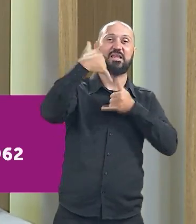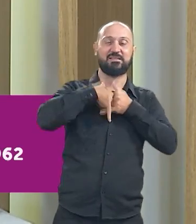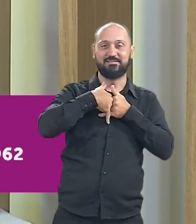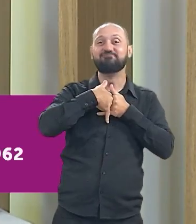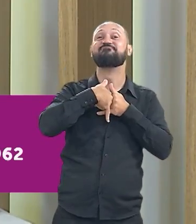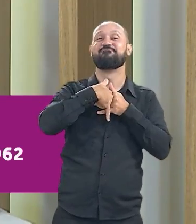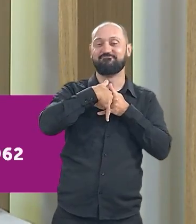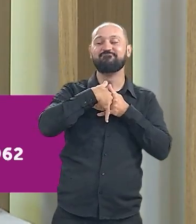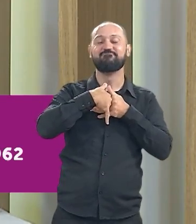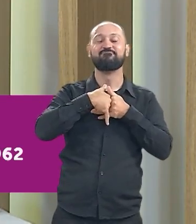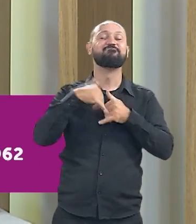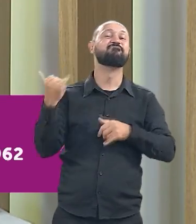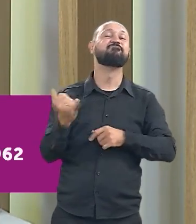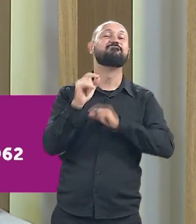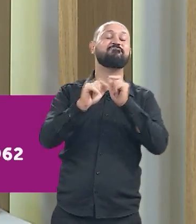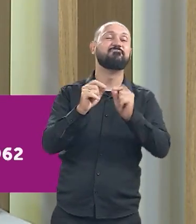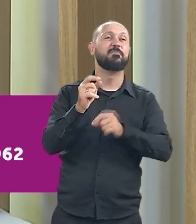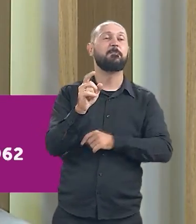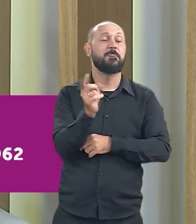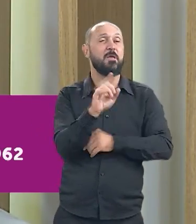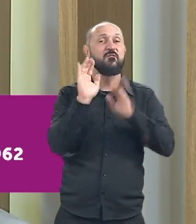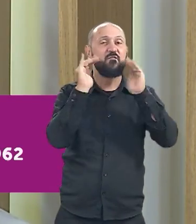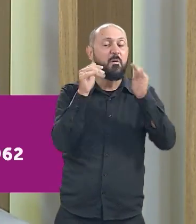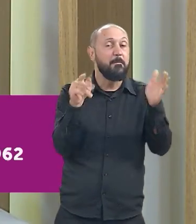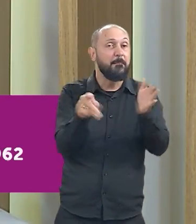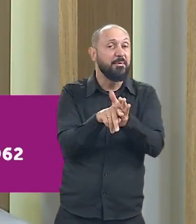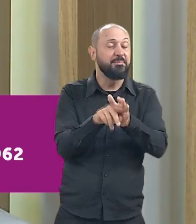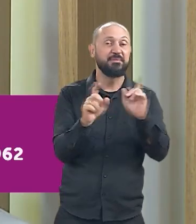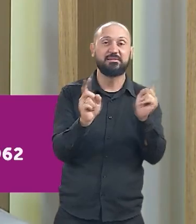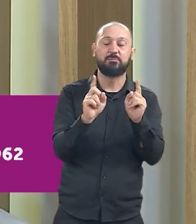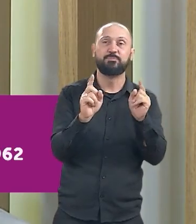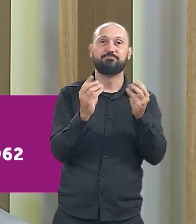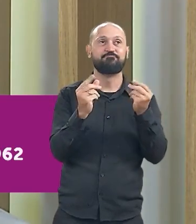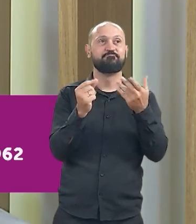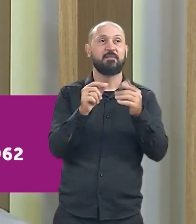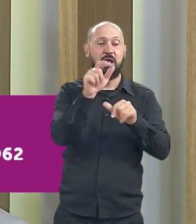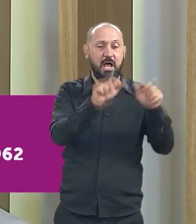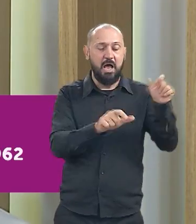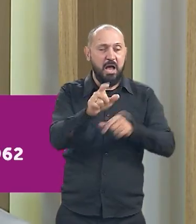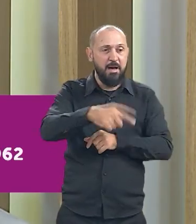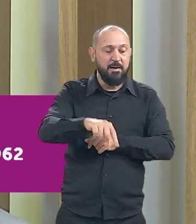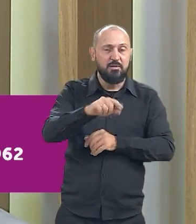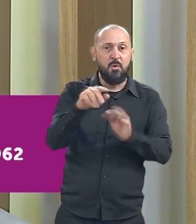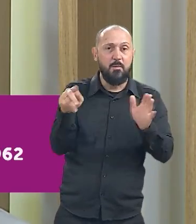Então, o importante não é focar tanto na pessoa em